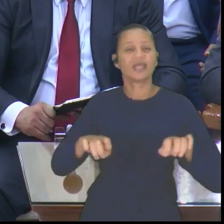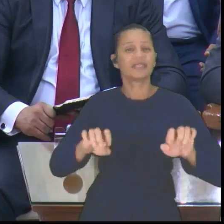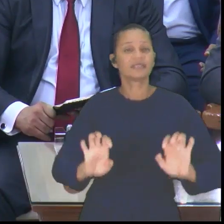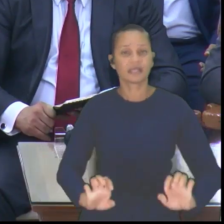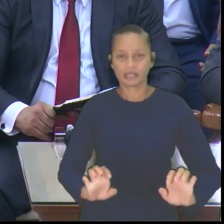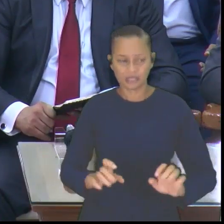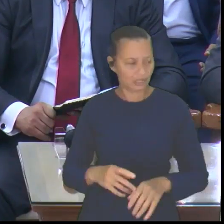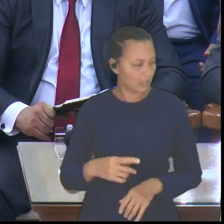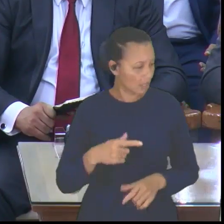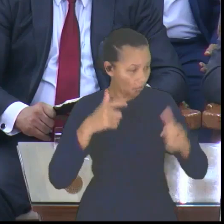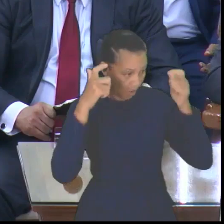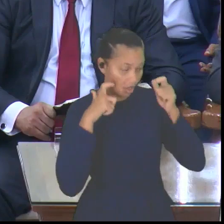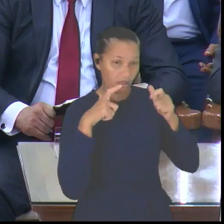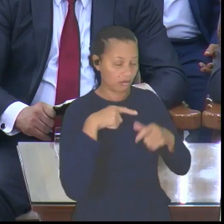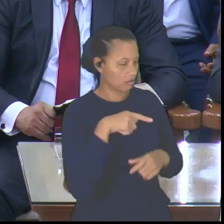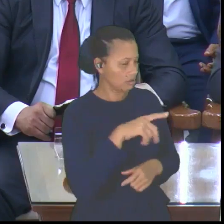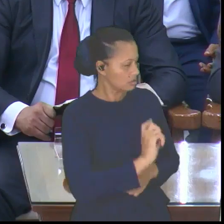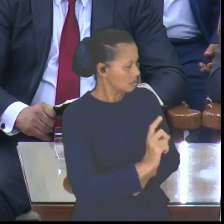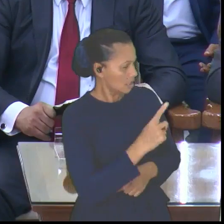não é sua não.